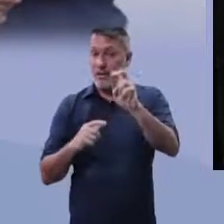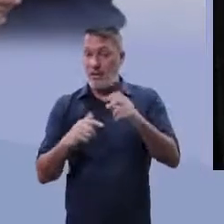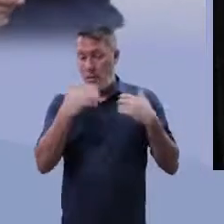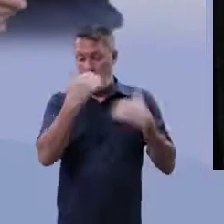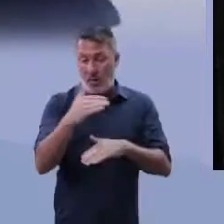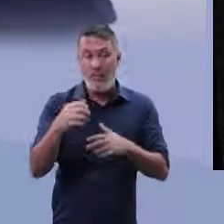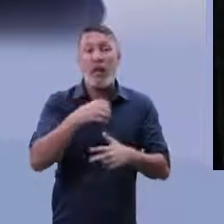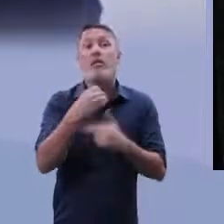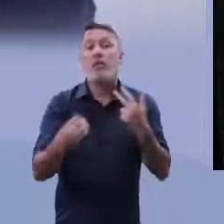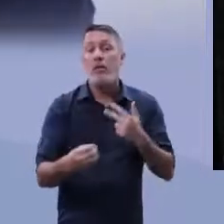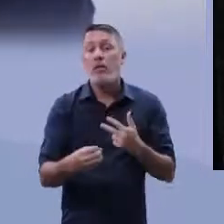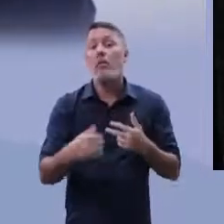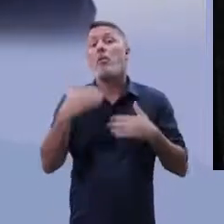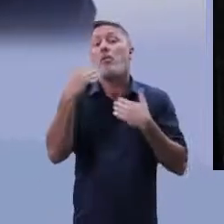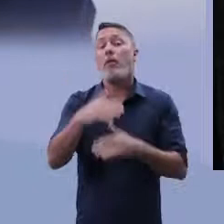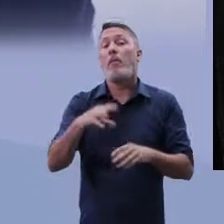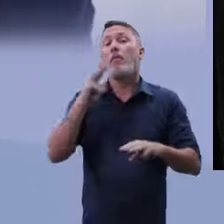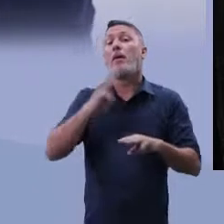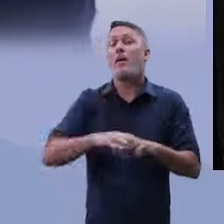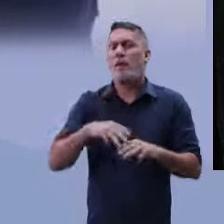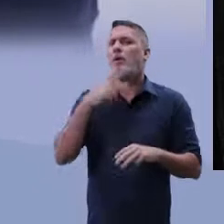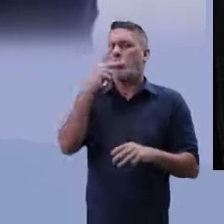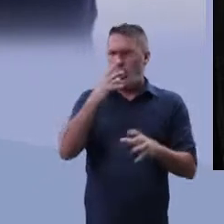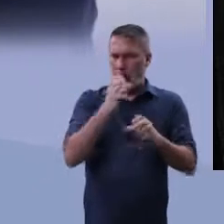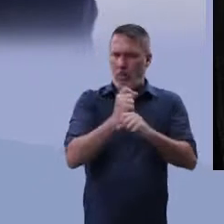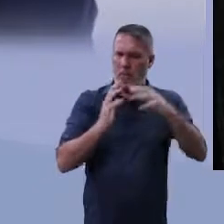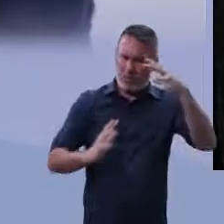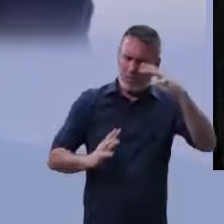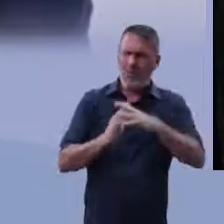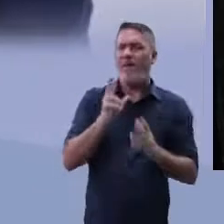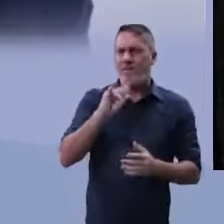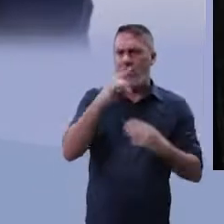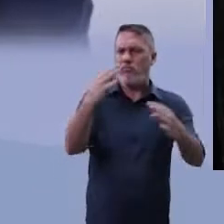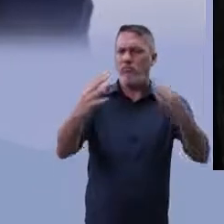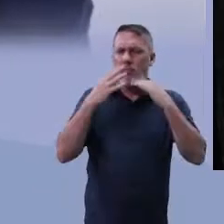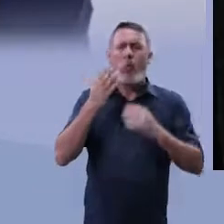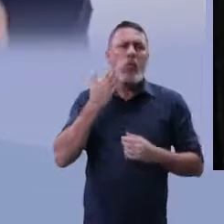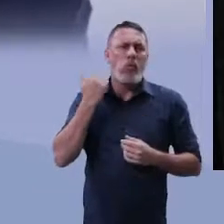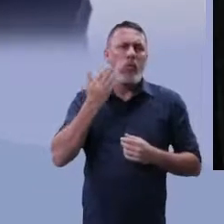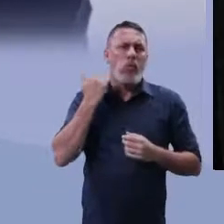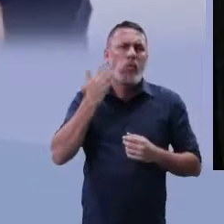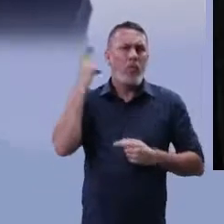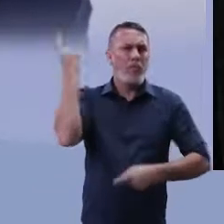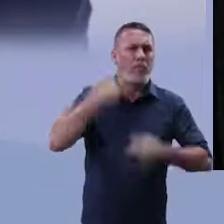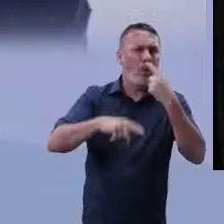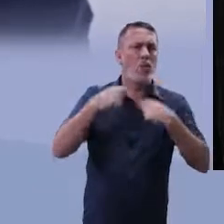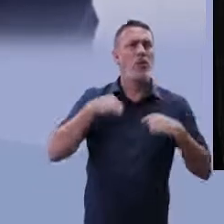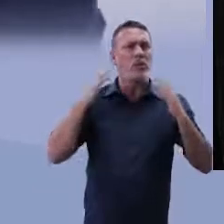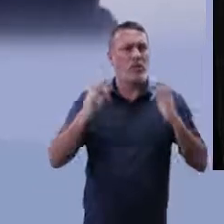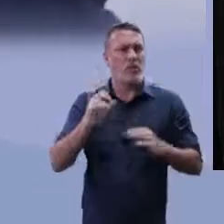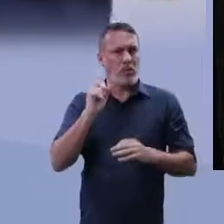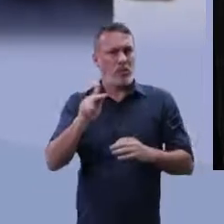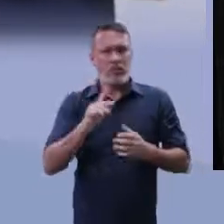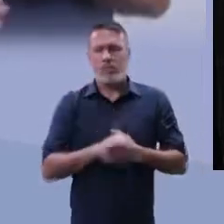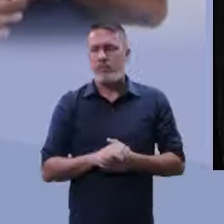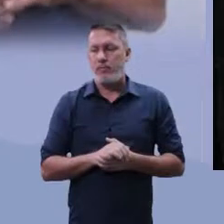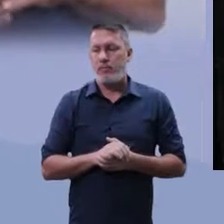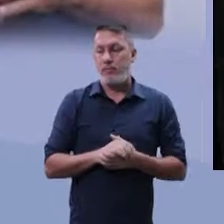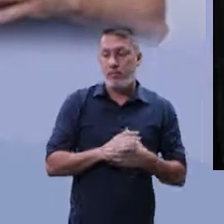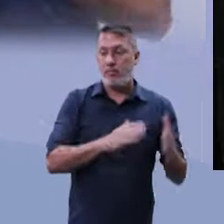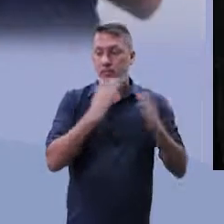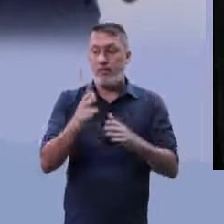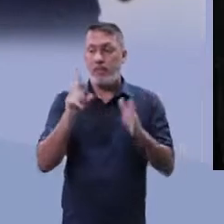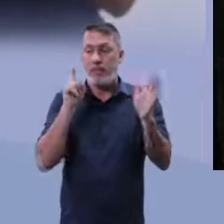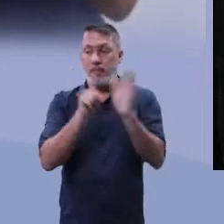Sabia disso? Das 5 provas do Enem, a prova de matemática vai ser a sua maior nota. Acompanhe a gente aqui que eu tenho certeza que isso vai